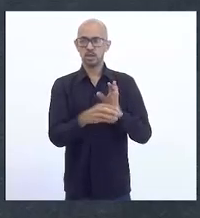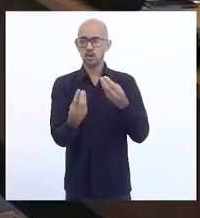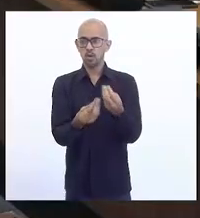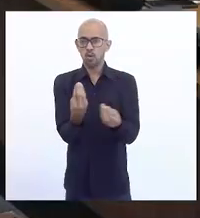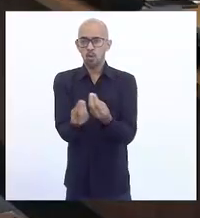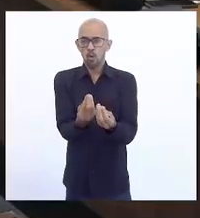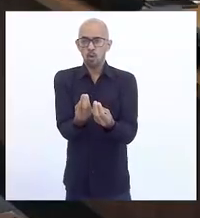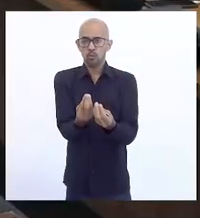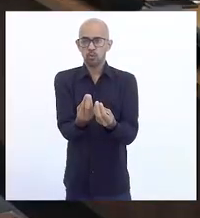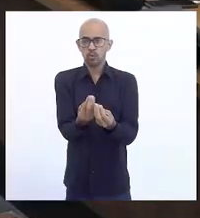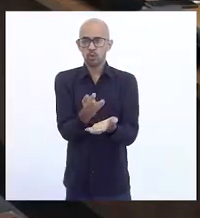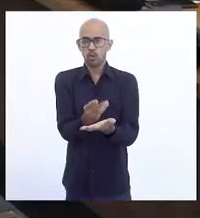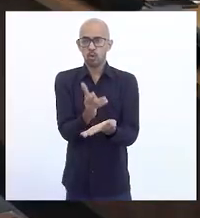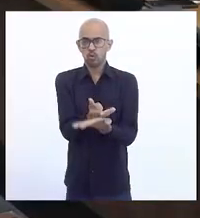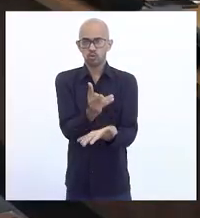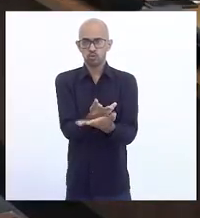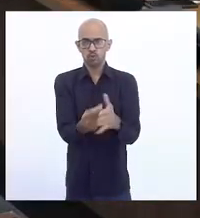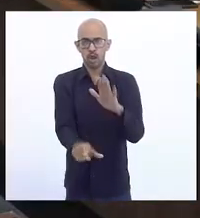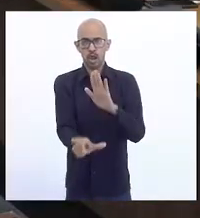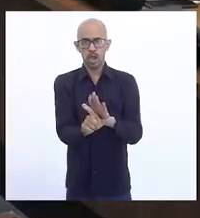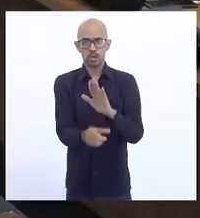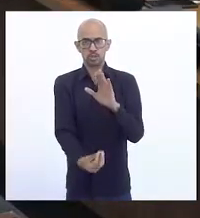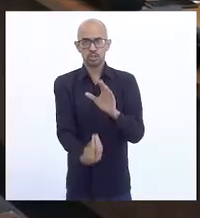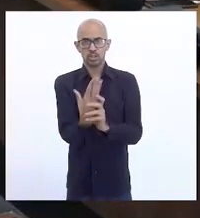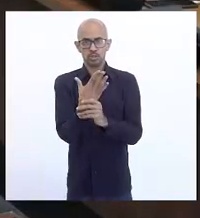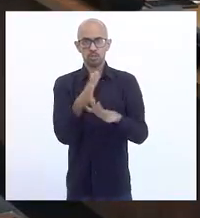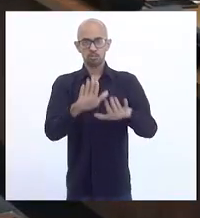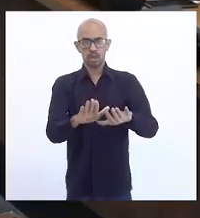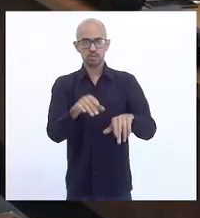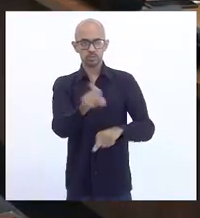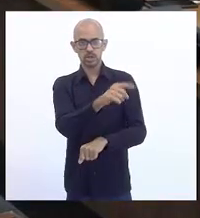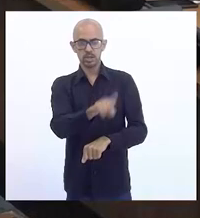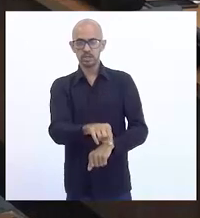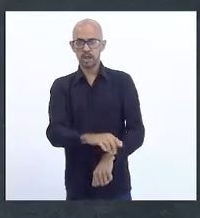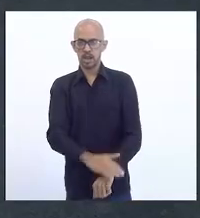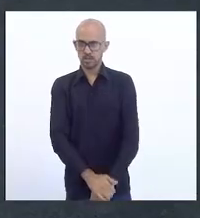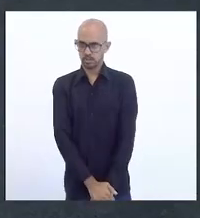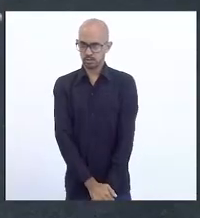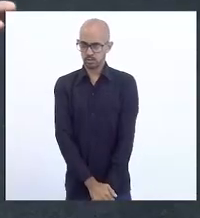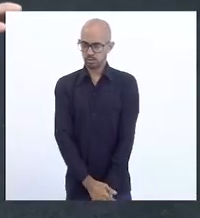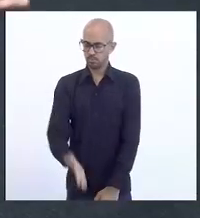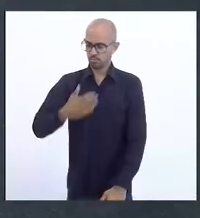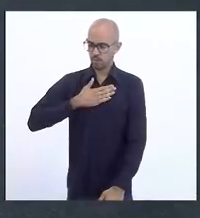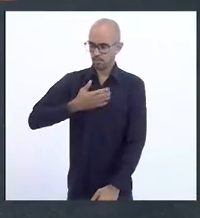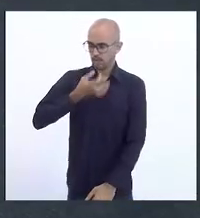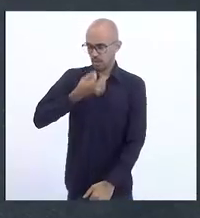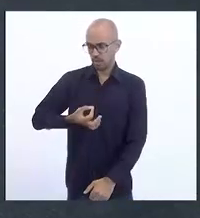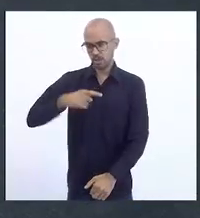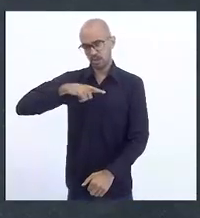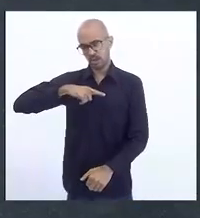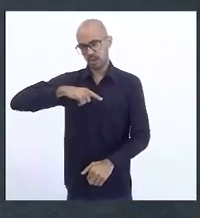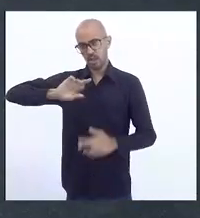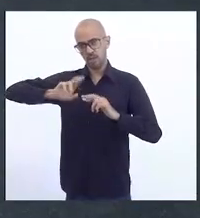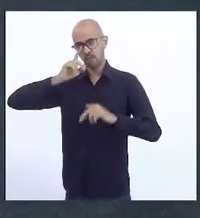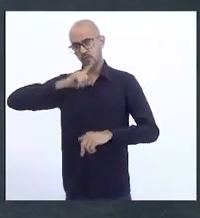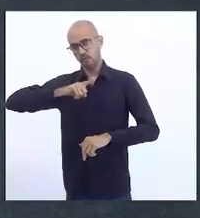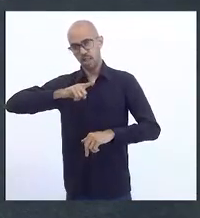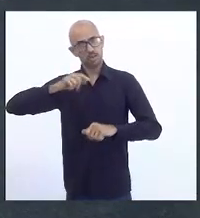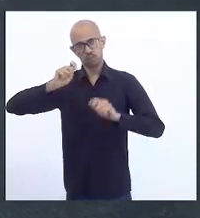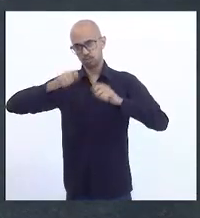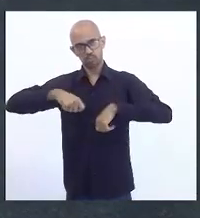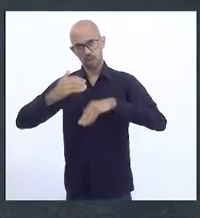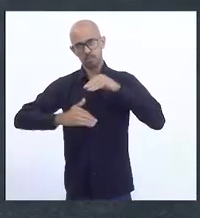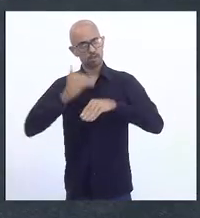a lei de criação e você extingue? Eu acho que, para mim, é uma contradição insuperável.